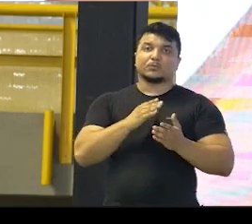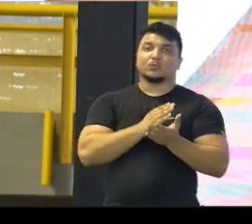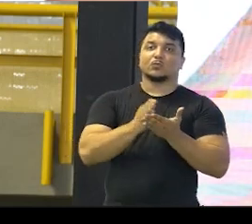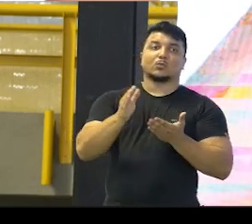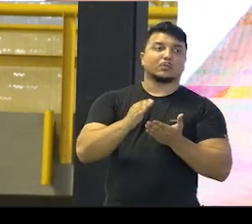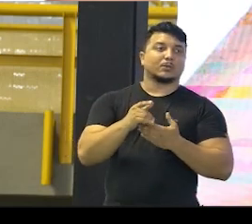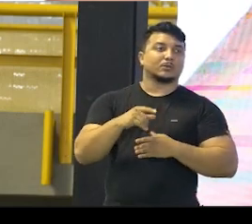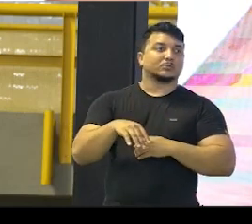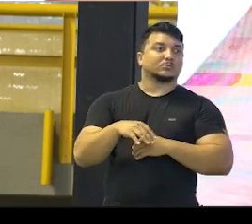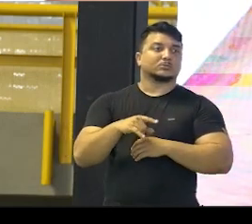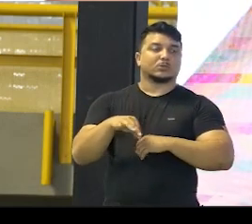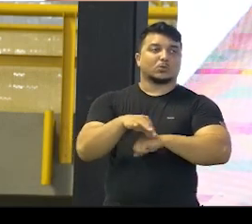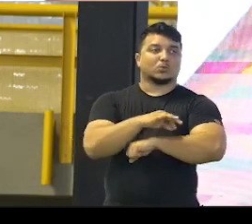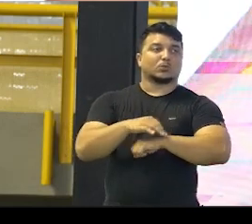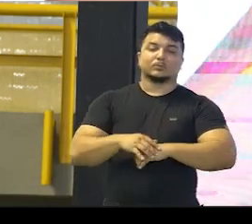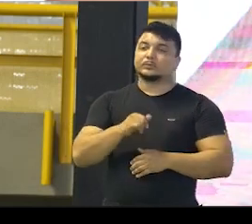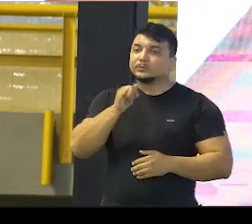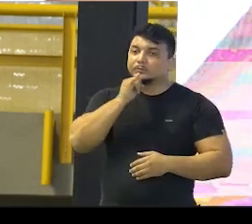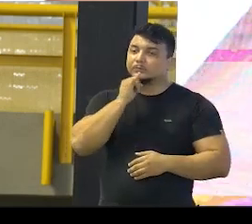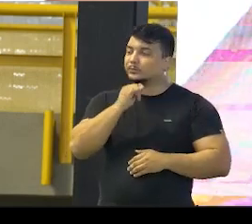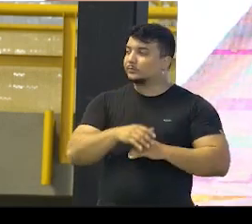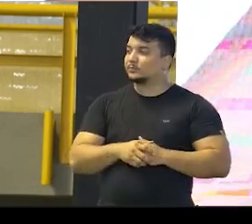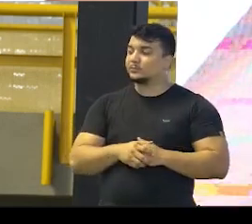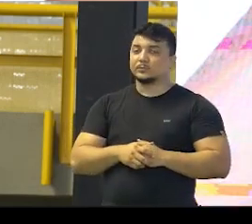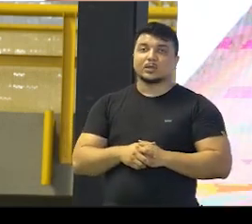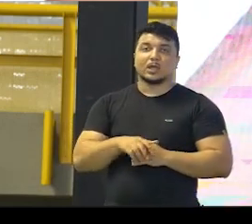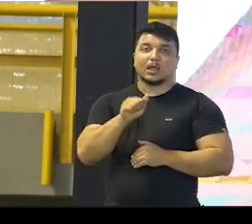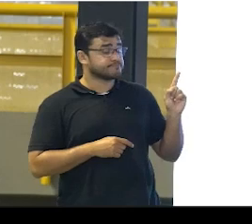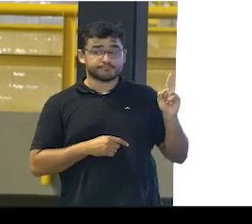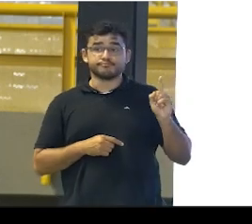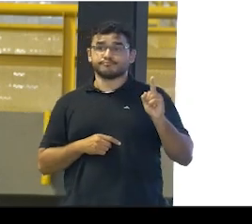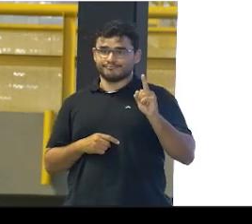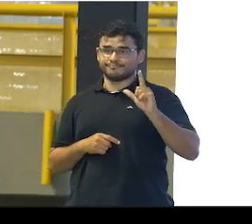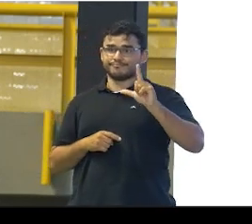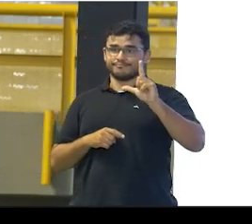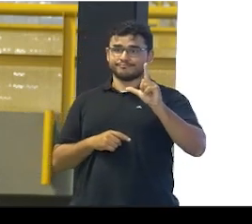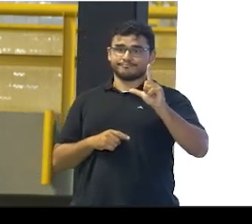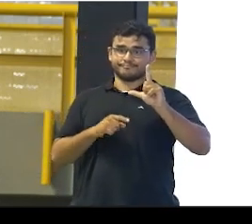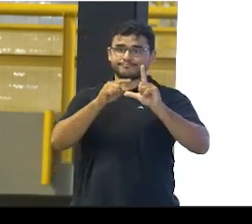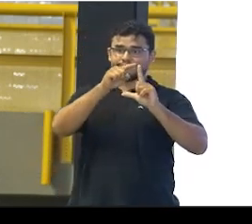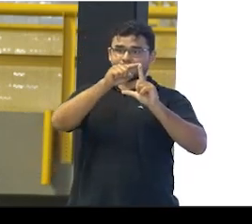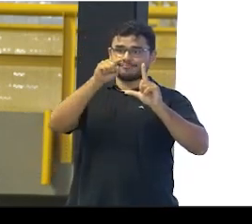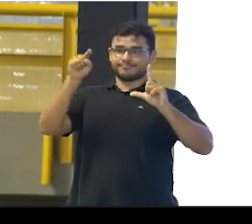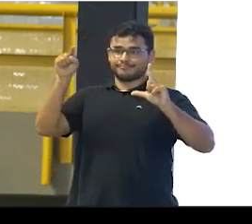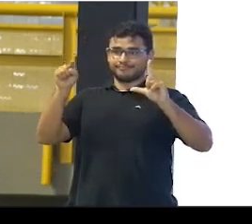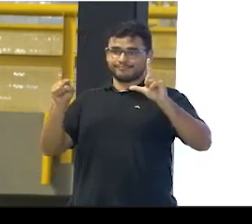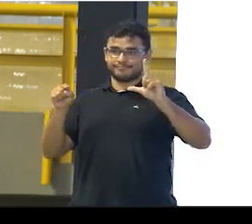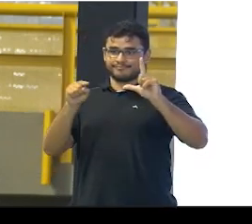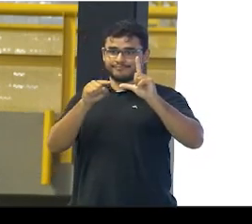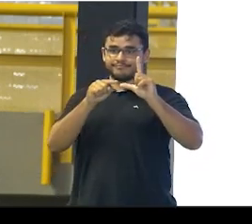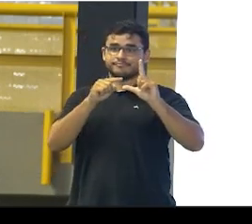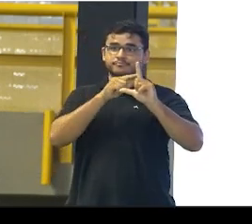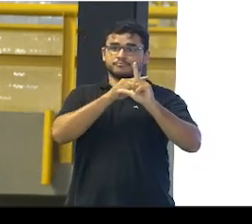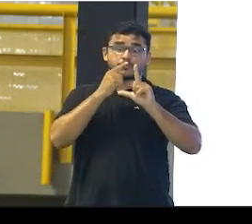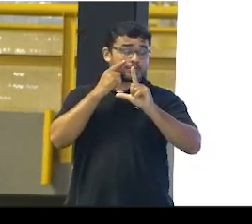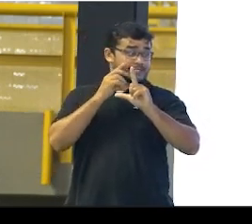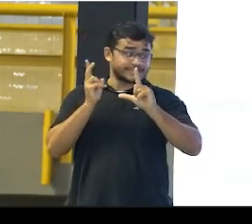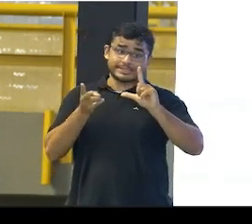é um quadrado de 100 metros por 100 metros. Isso é muito importante você